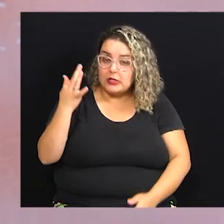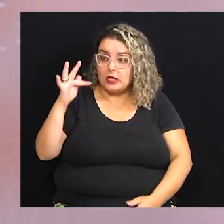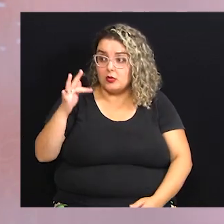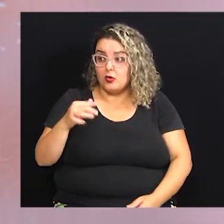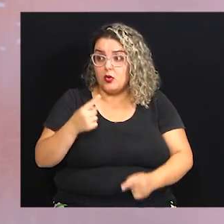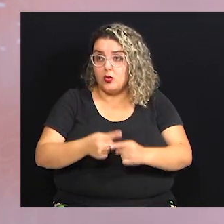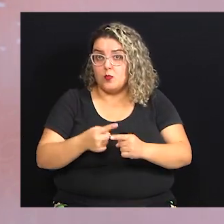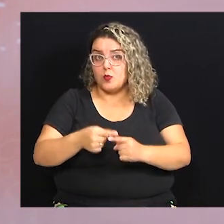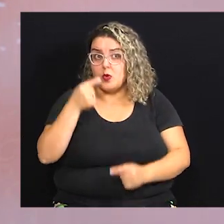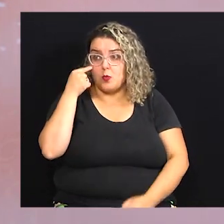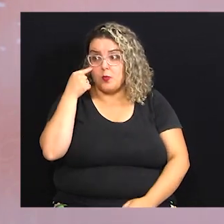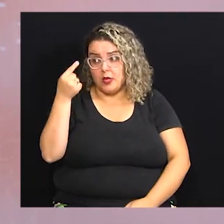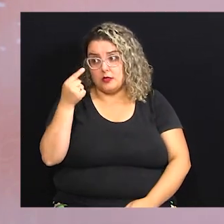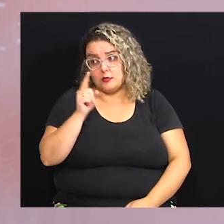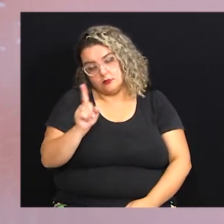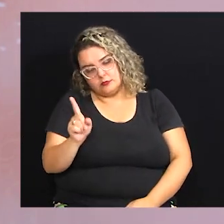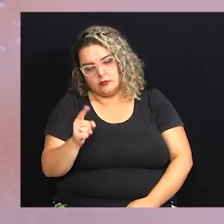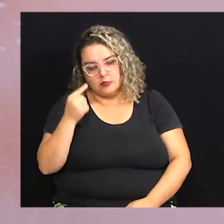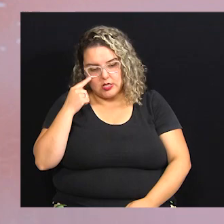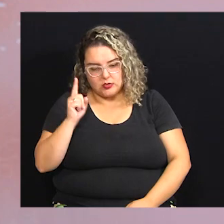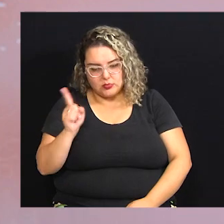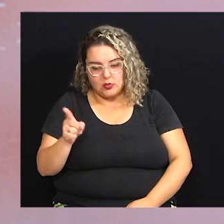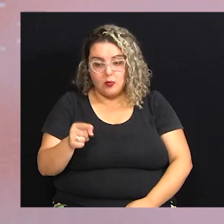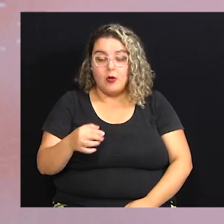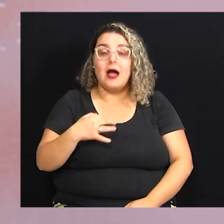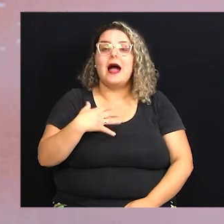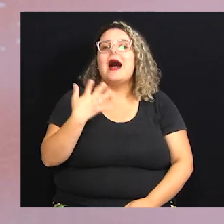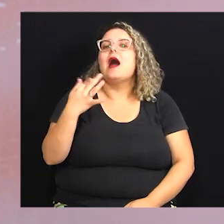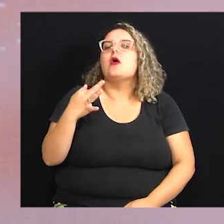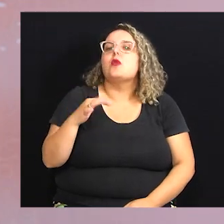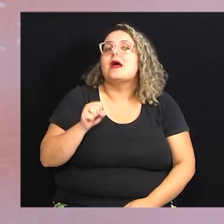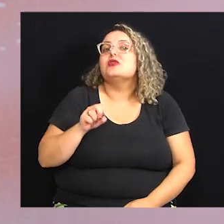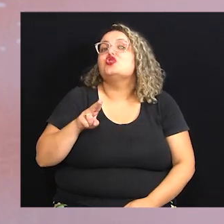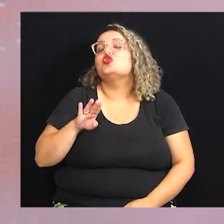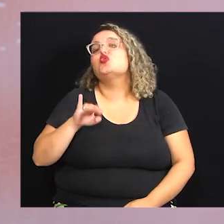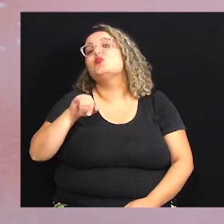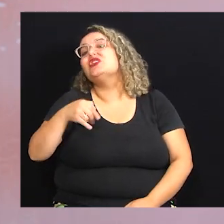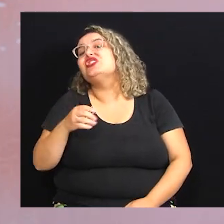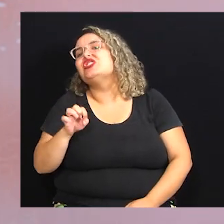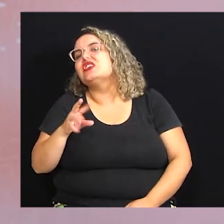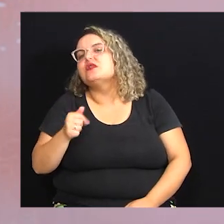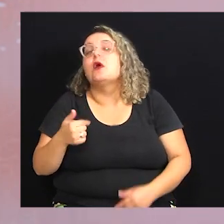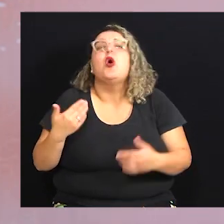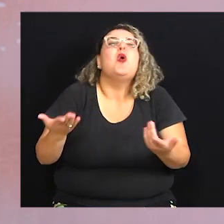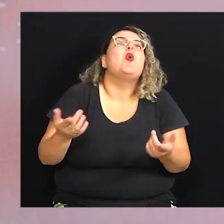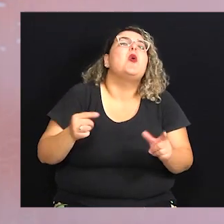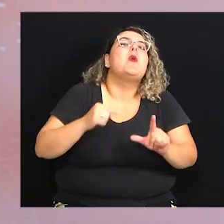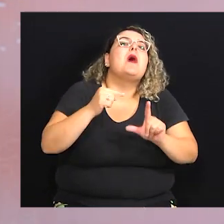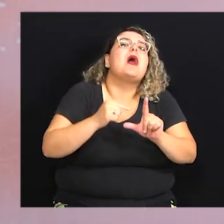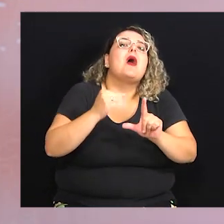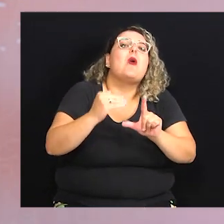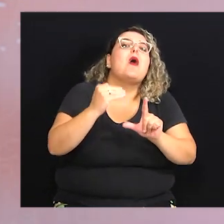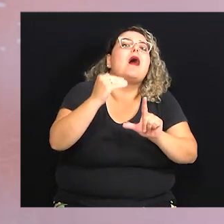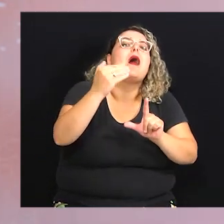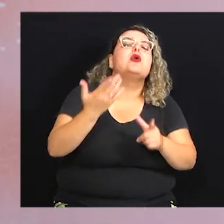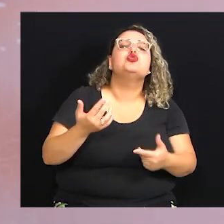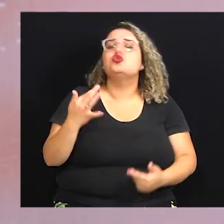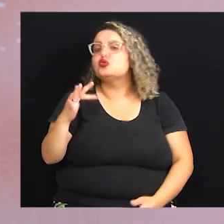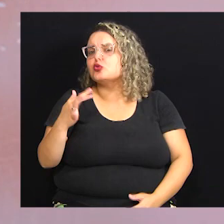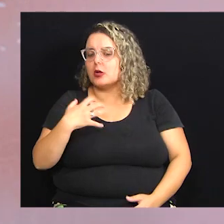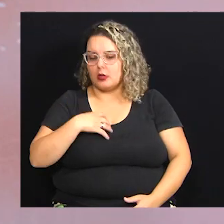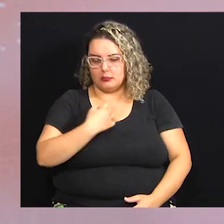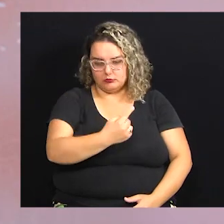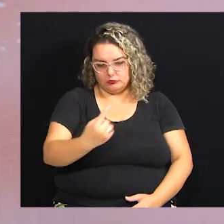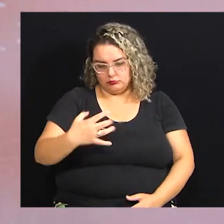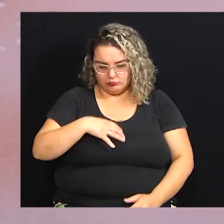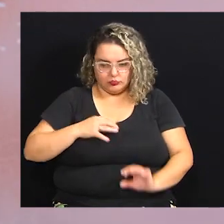dor, doutor, porque eu penso que, penso não, né? A dor é muito subjetiva, né? Se a gente pensar assim, qual que é a sua escala de dor, cada um sente de uma